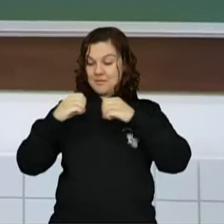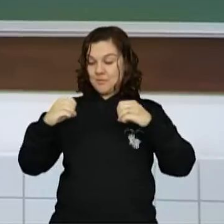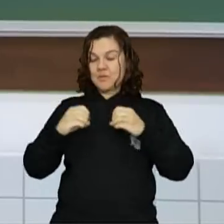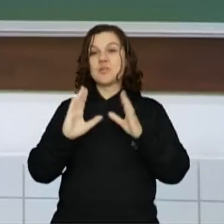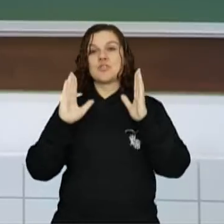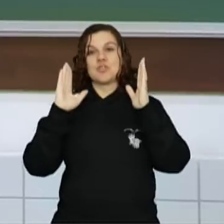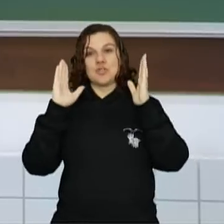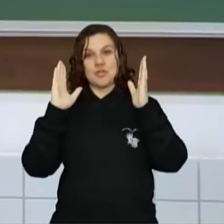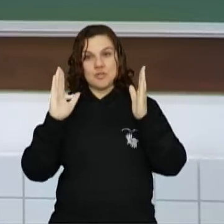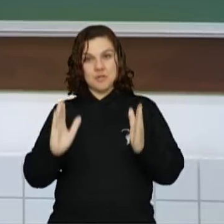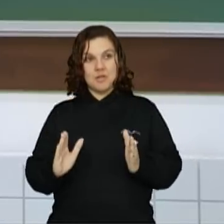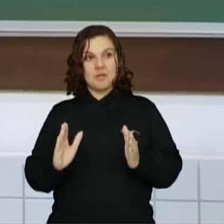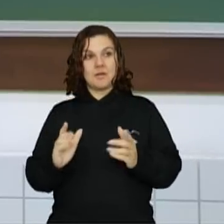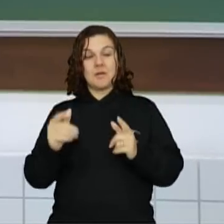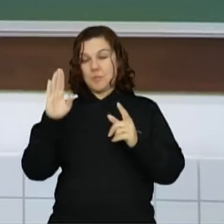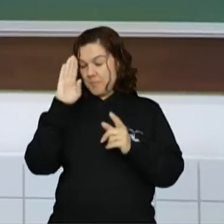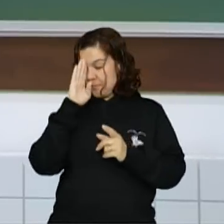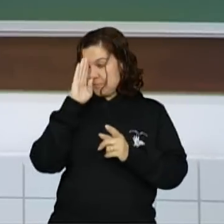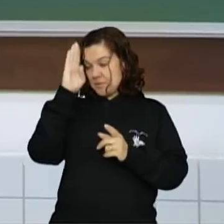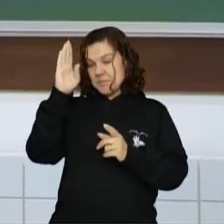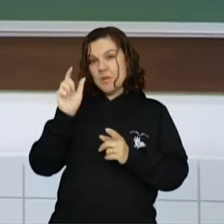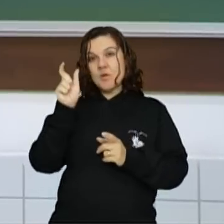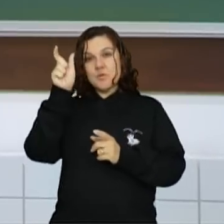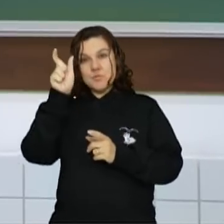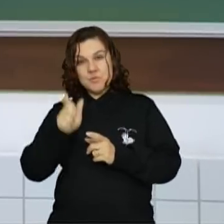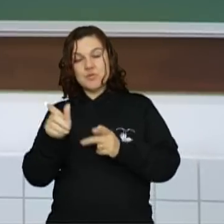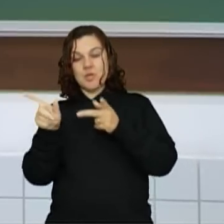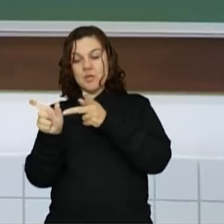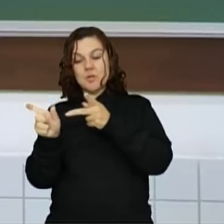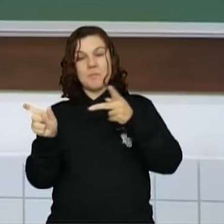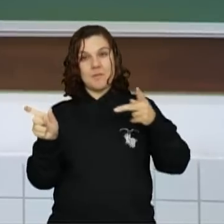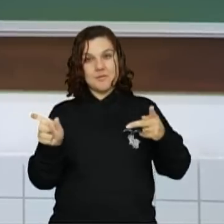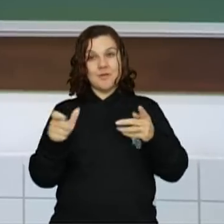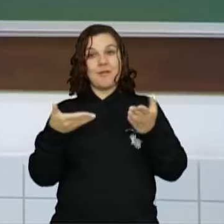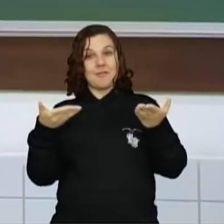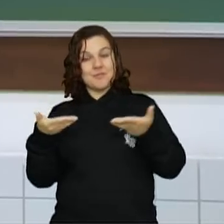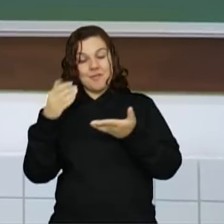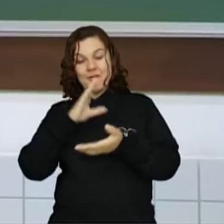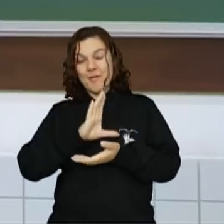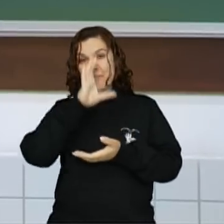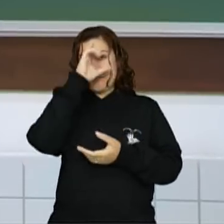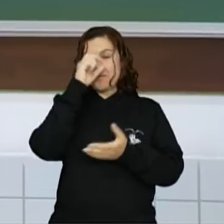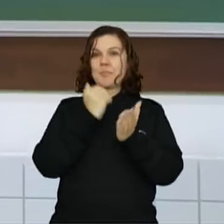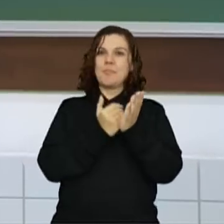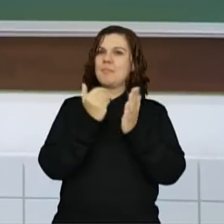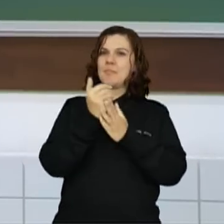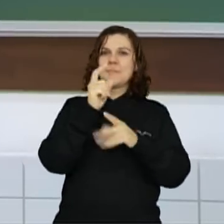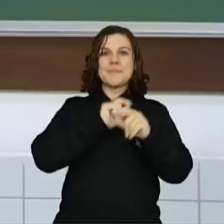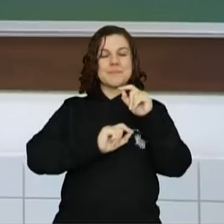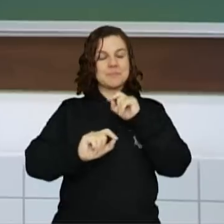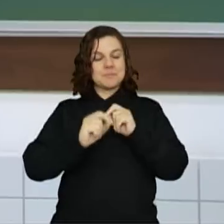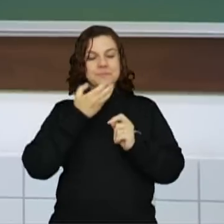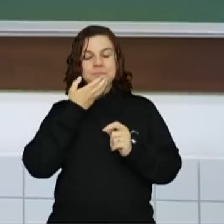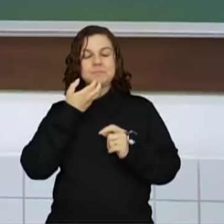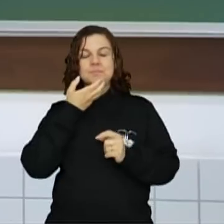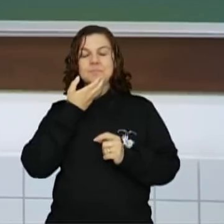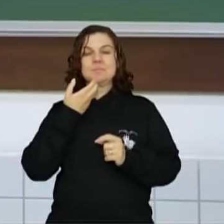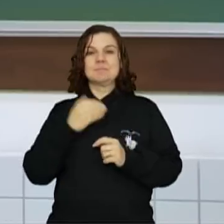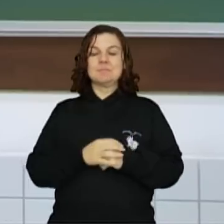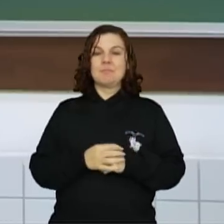aprendemos termos essenciais, sujeito e predicado. Nós aprendemos o que mais? Nós aprendemos